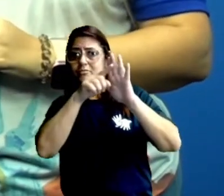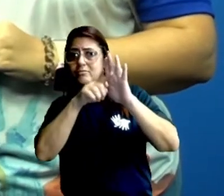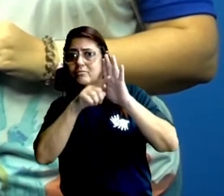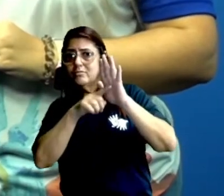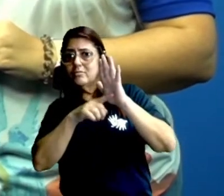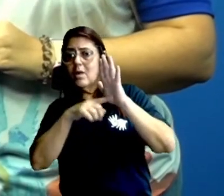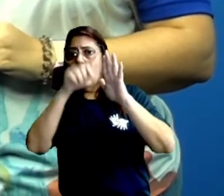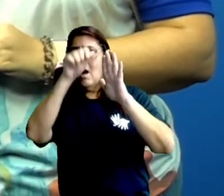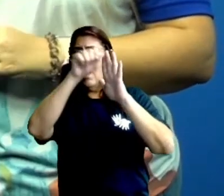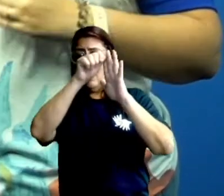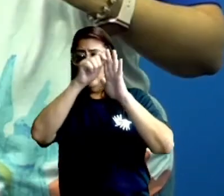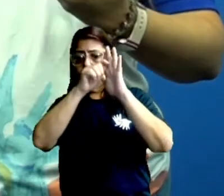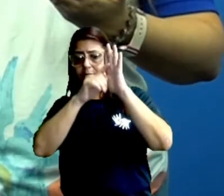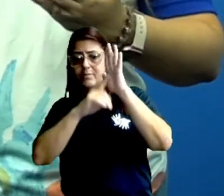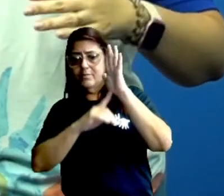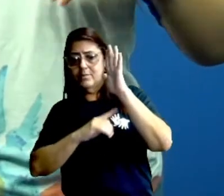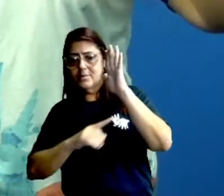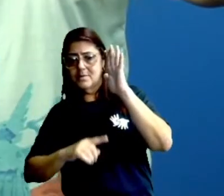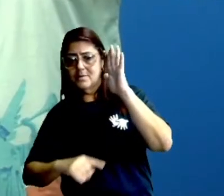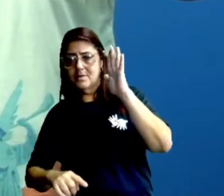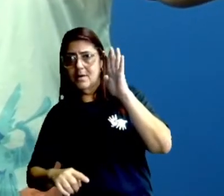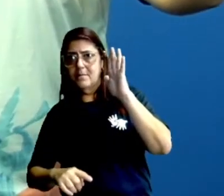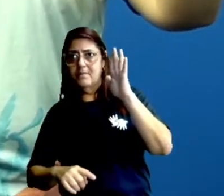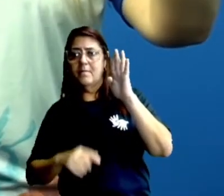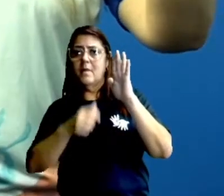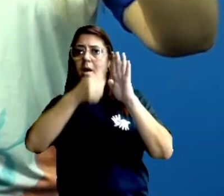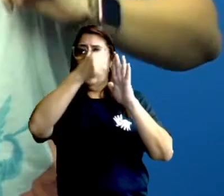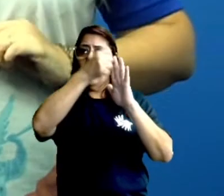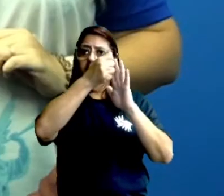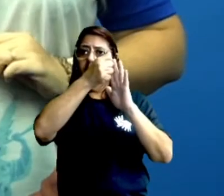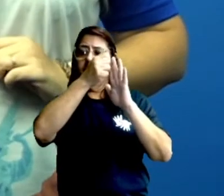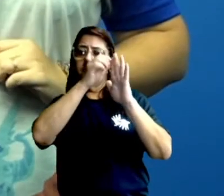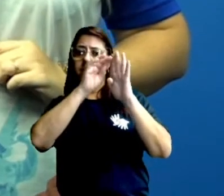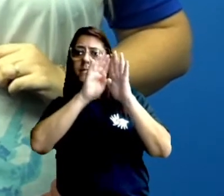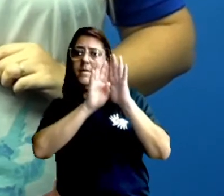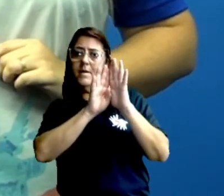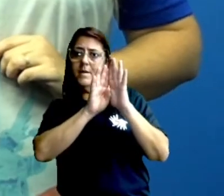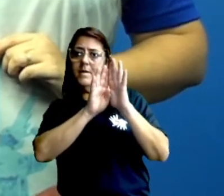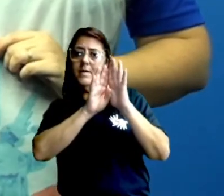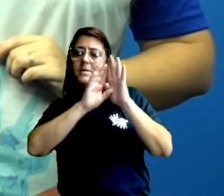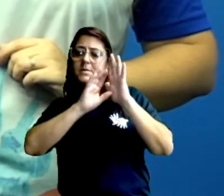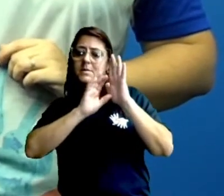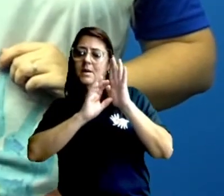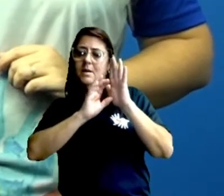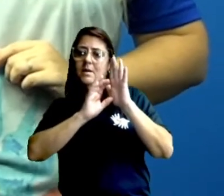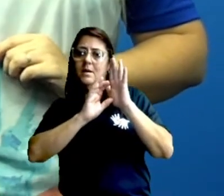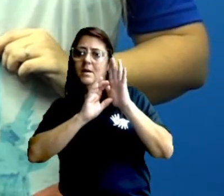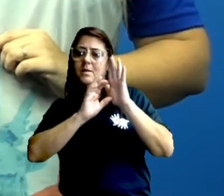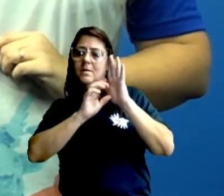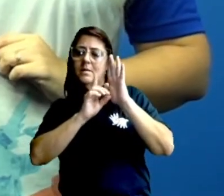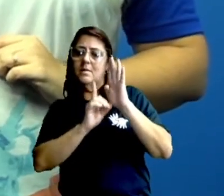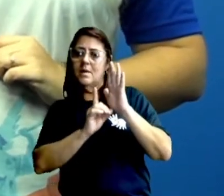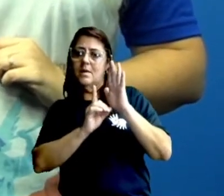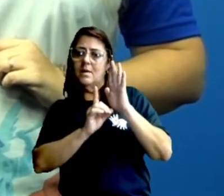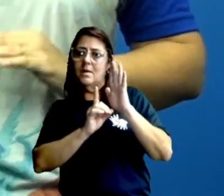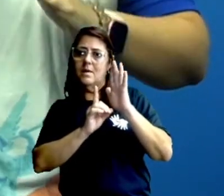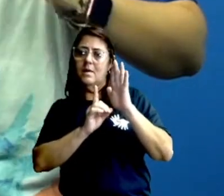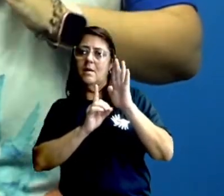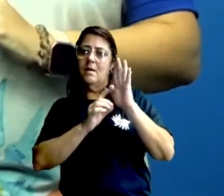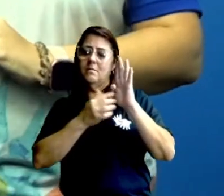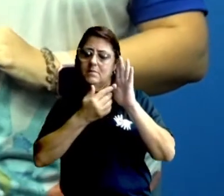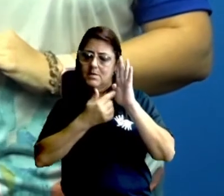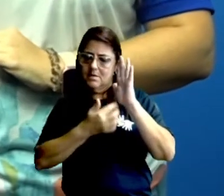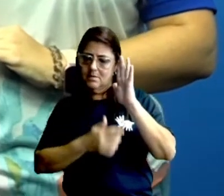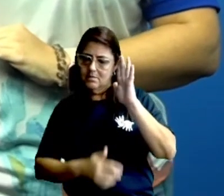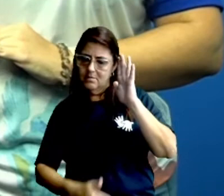ordem, que é a ordem do alfabeto. Primeiro vem os nomes com a letrinha A, depois aqueles com a letrinha B, depois com a letrinha C